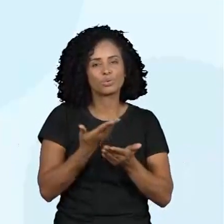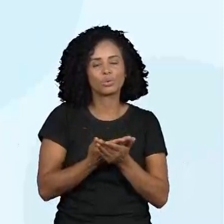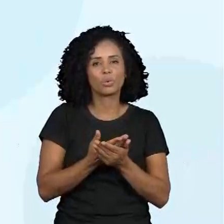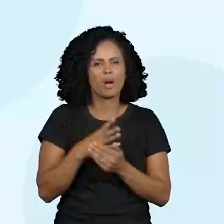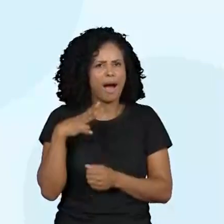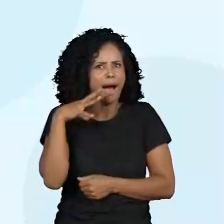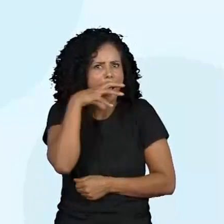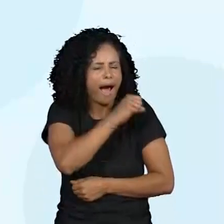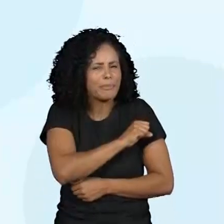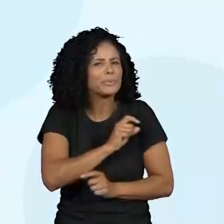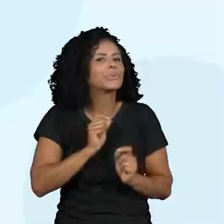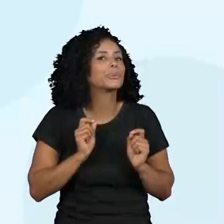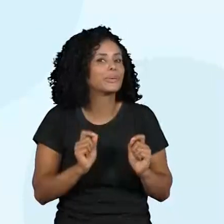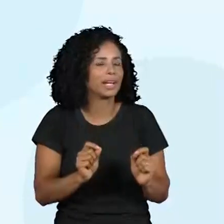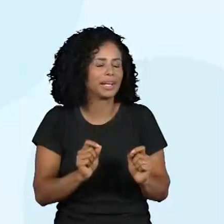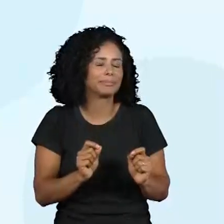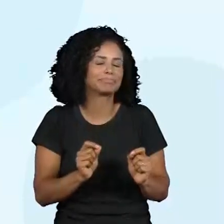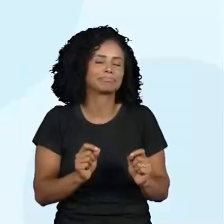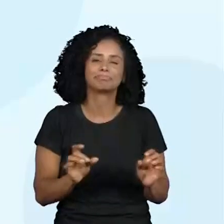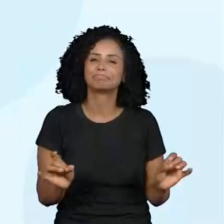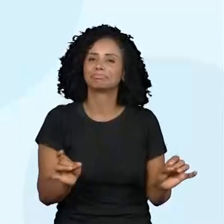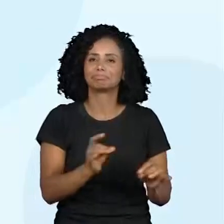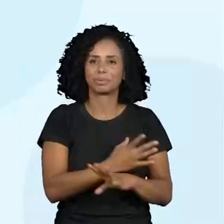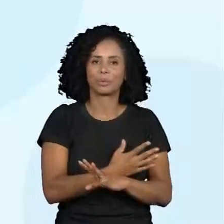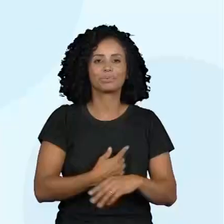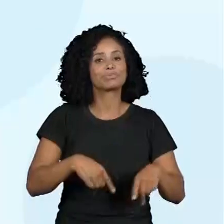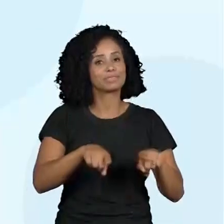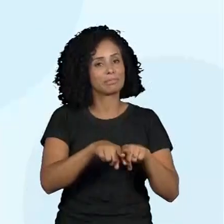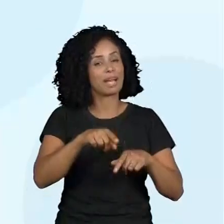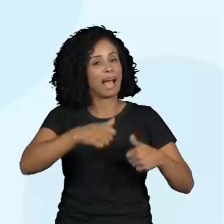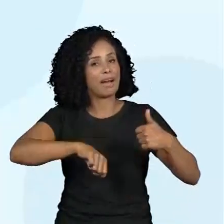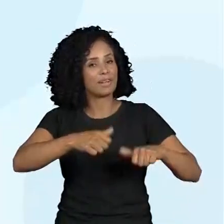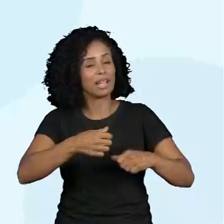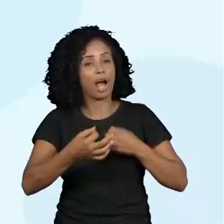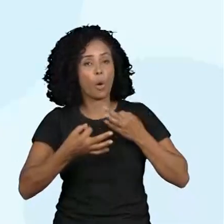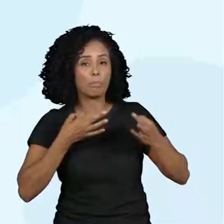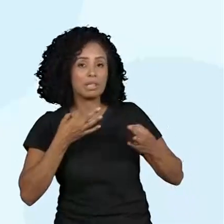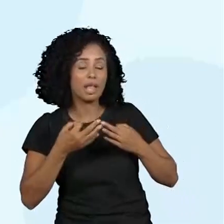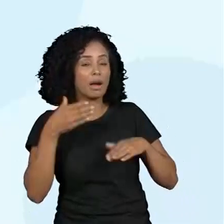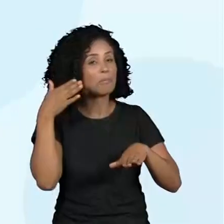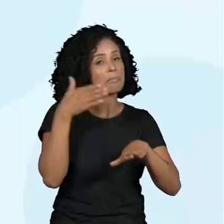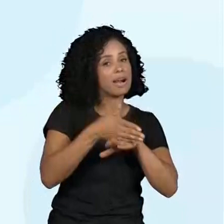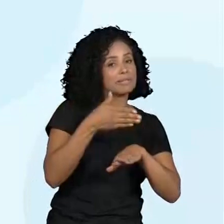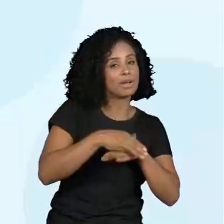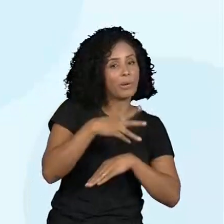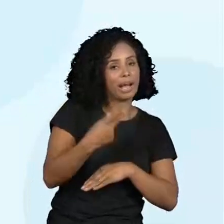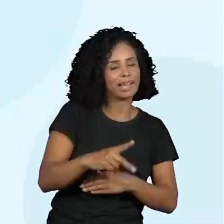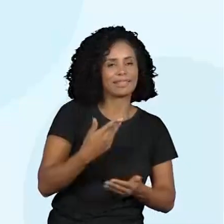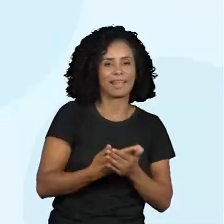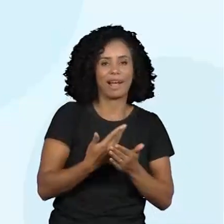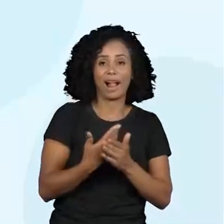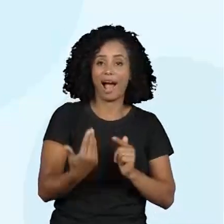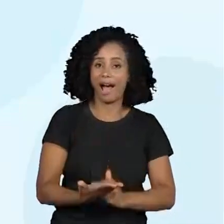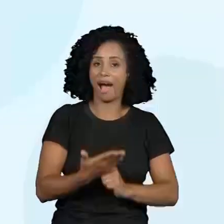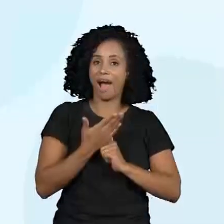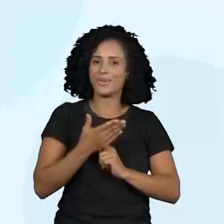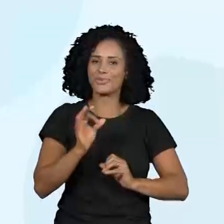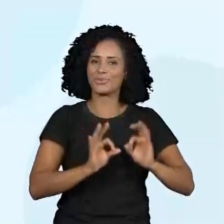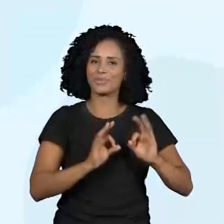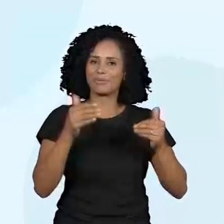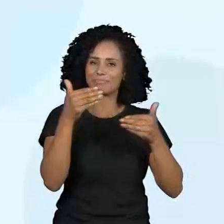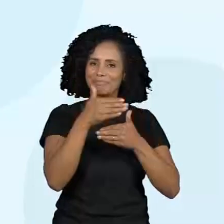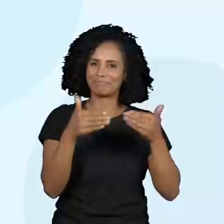rapidinha, né? E a sua avaliação, a sua opinião, a sua participação, que nos ajuda a construir as